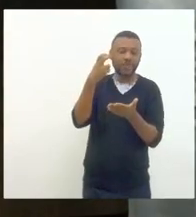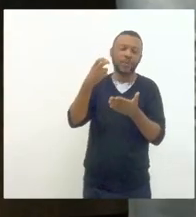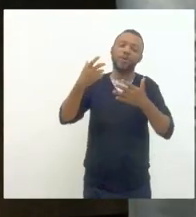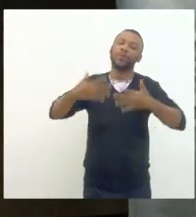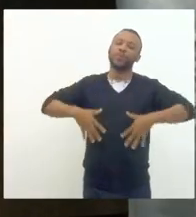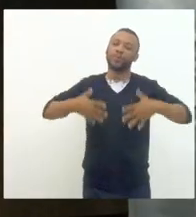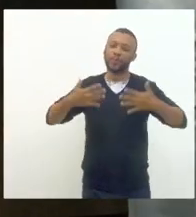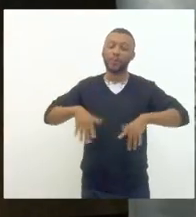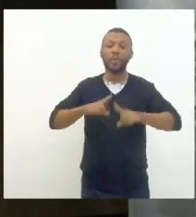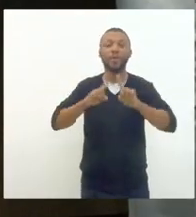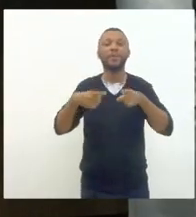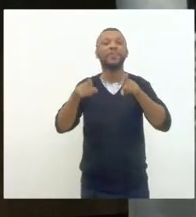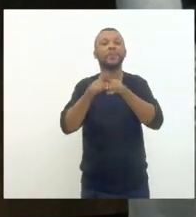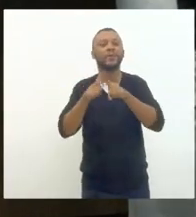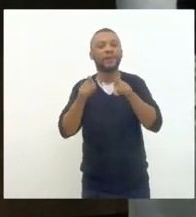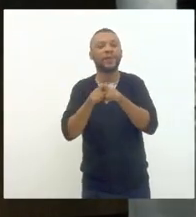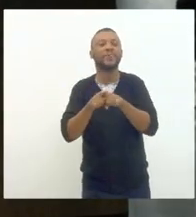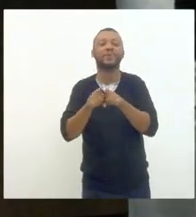também na sua